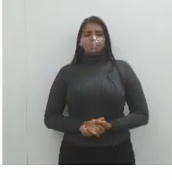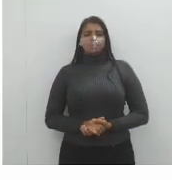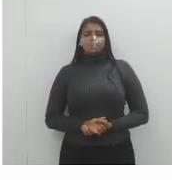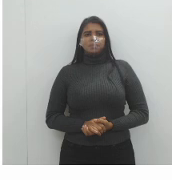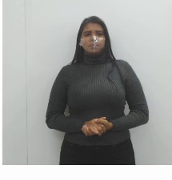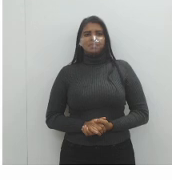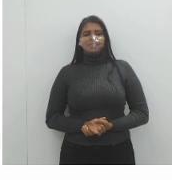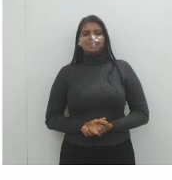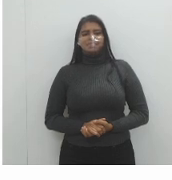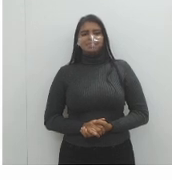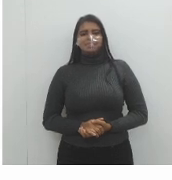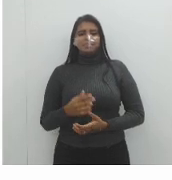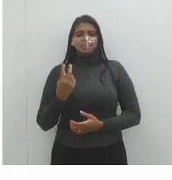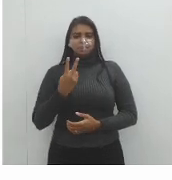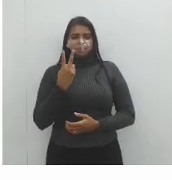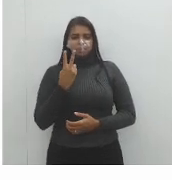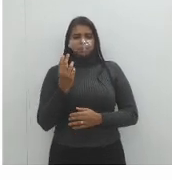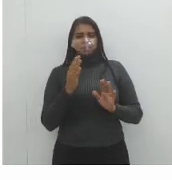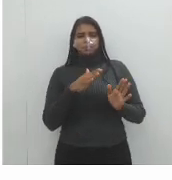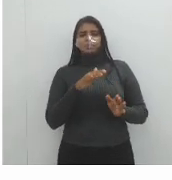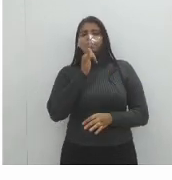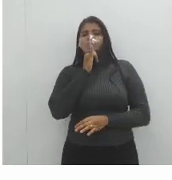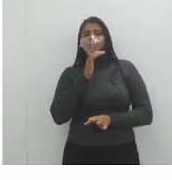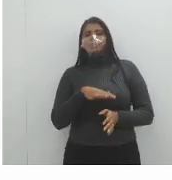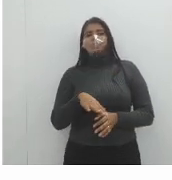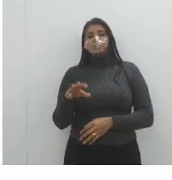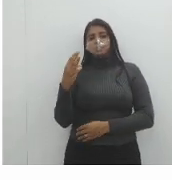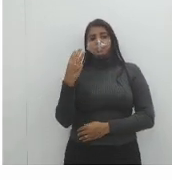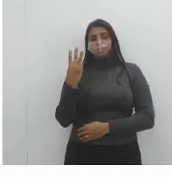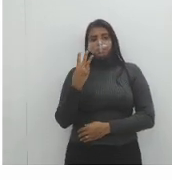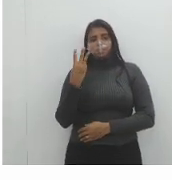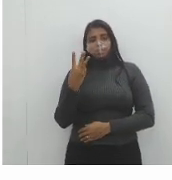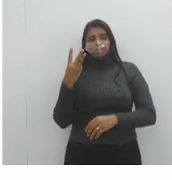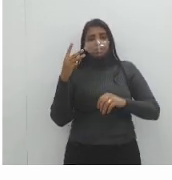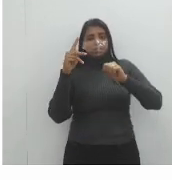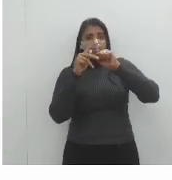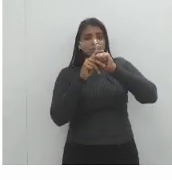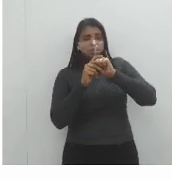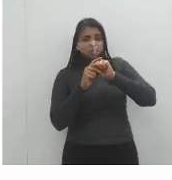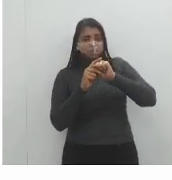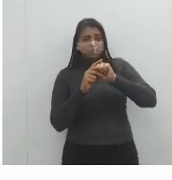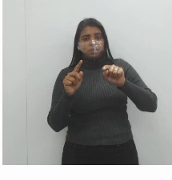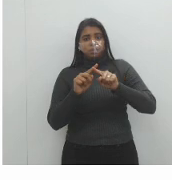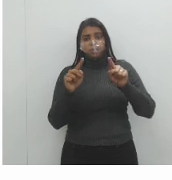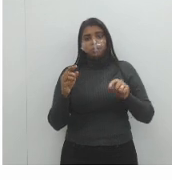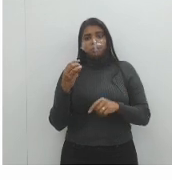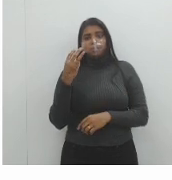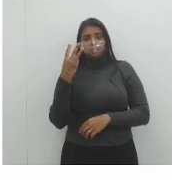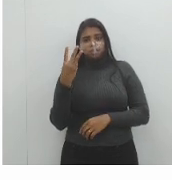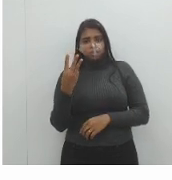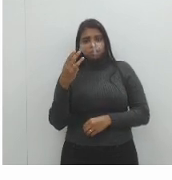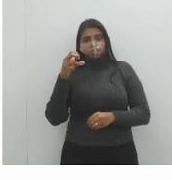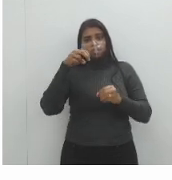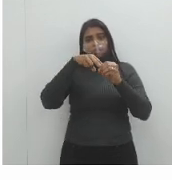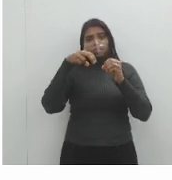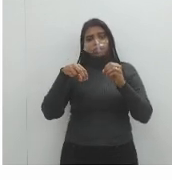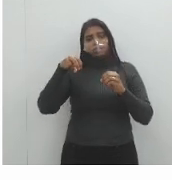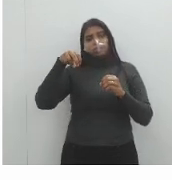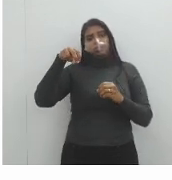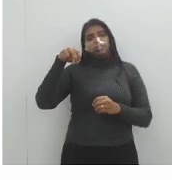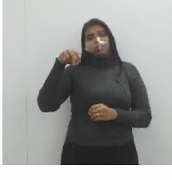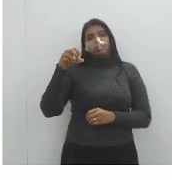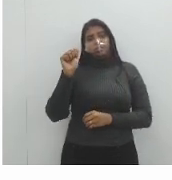eu tenho, no segundo, 3 prótons e 3 nêutrons. Então, A é a massa igual